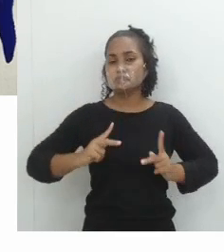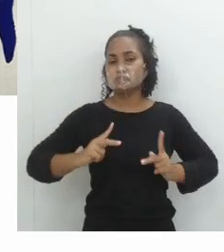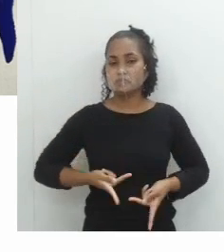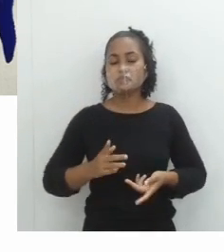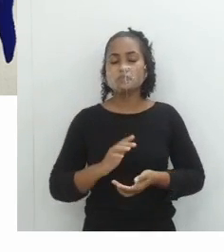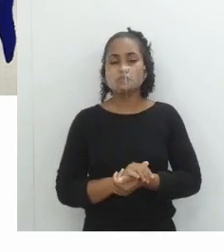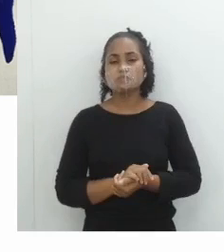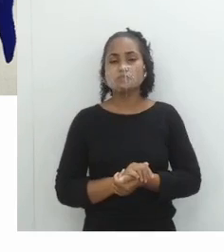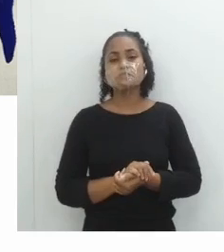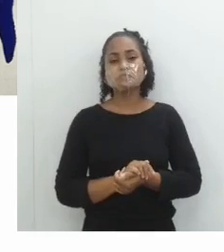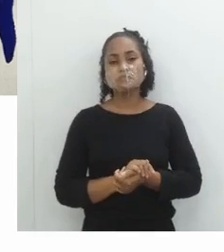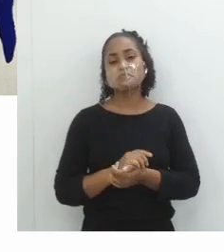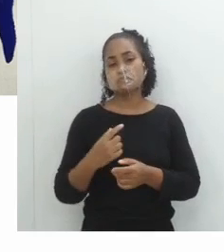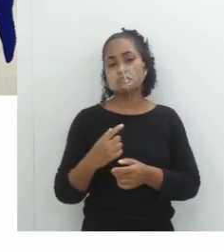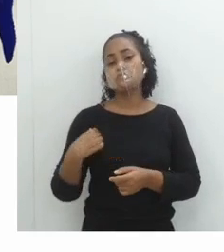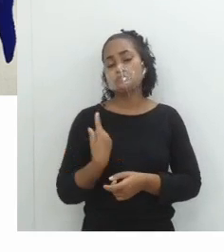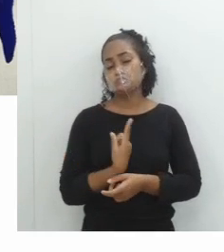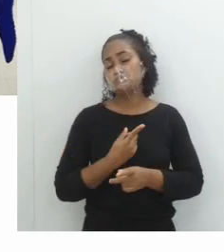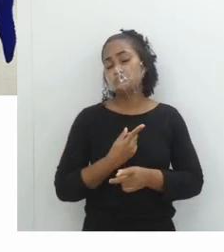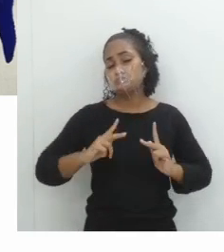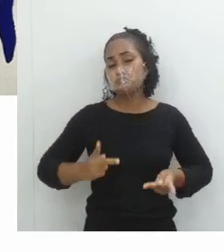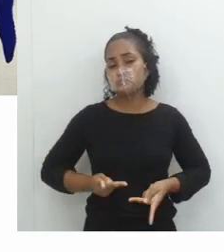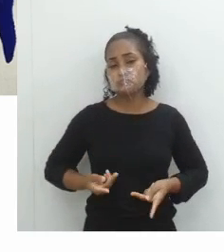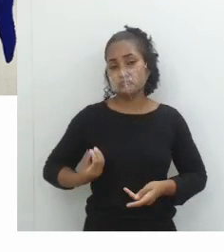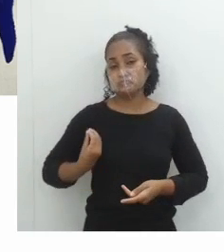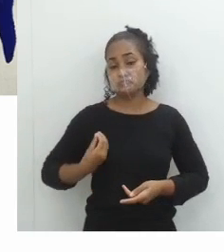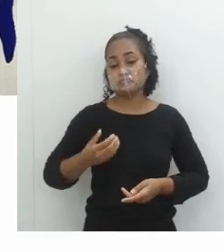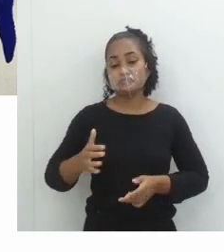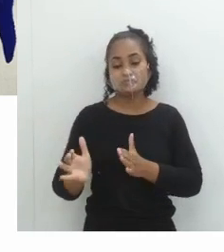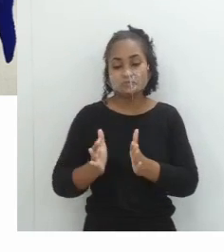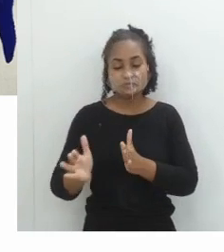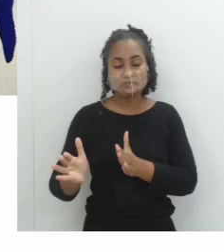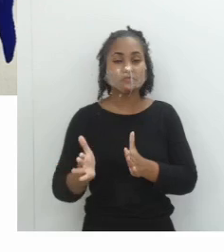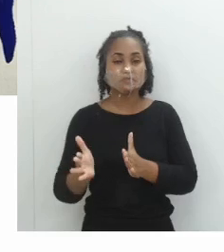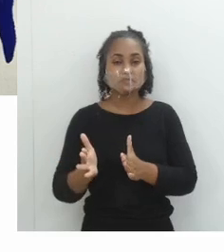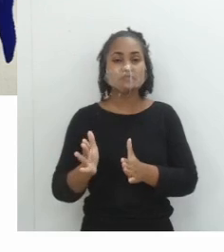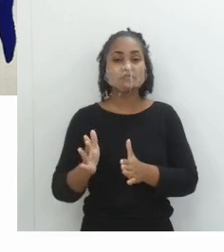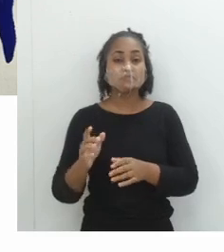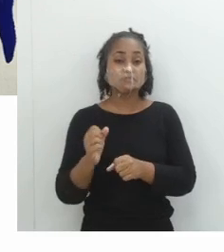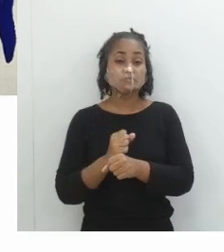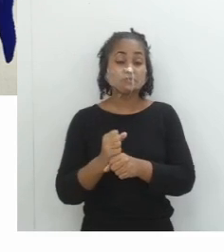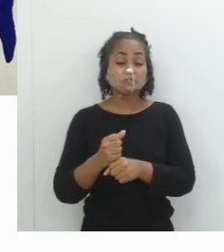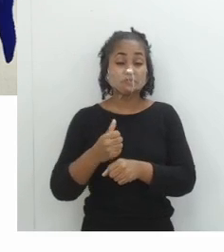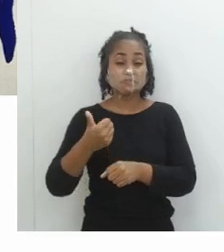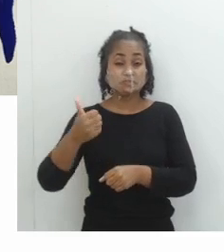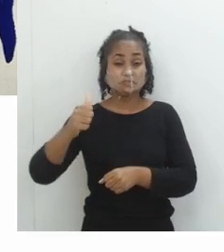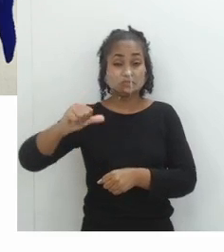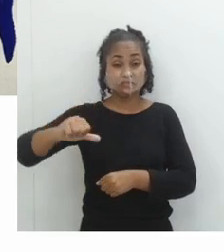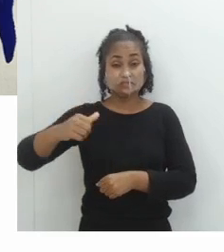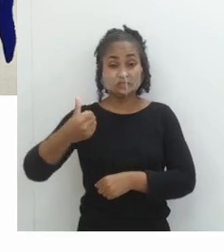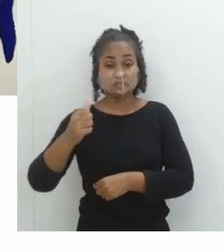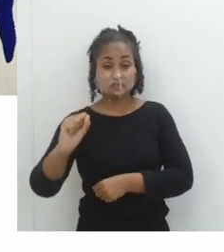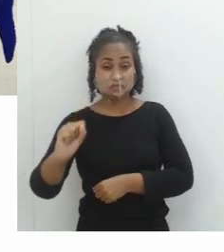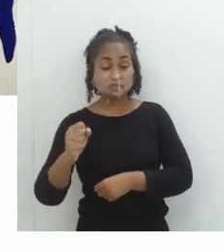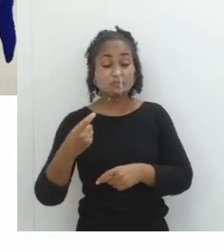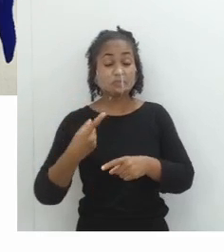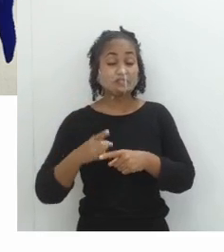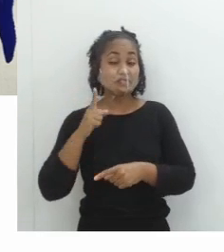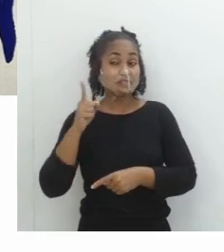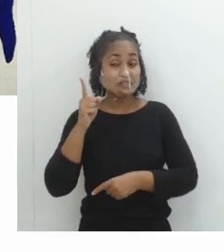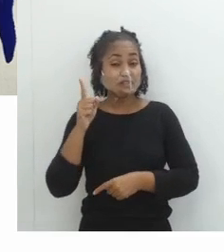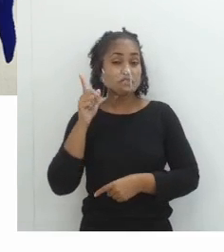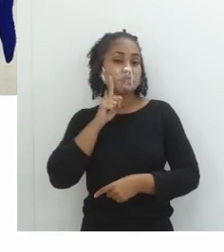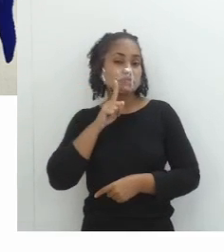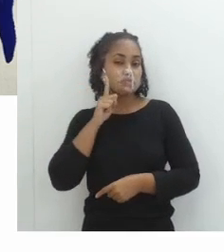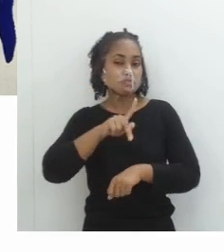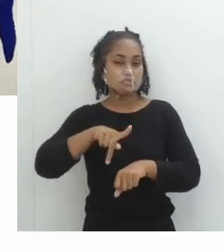né? Dos seres humanos que eram vivos naquela época, principalmente o ano de 1968. Então, lá nos Estados